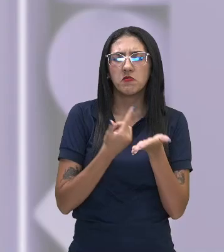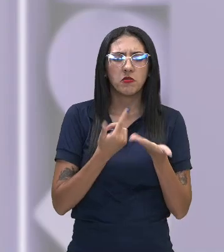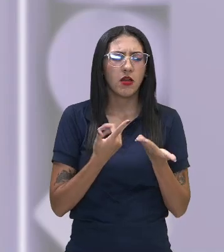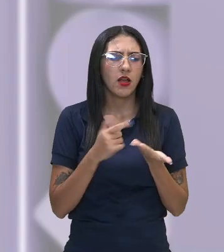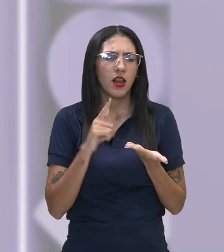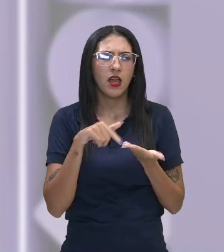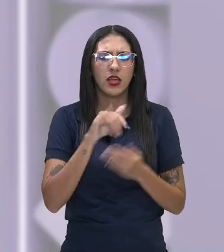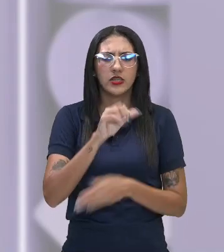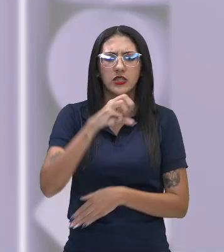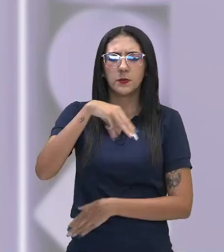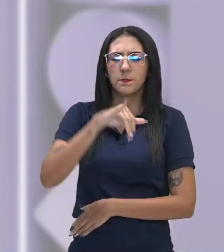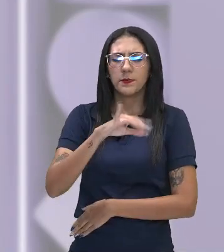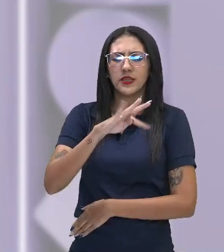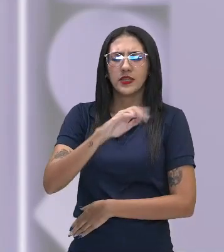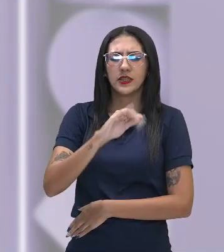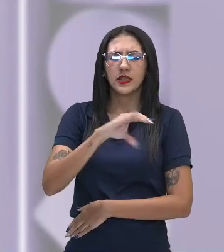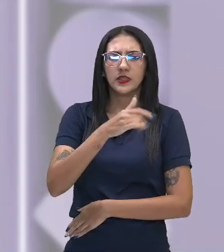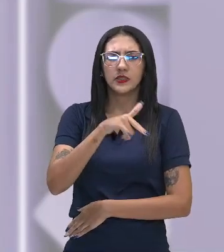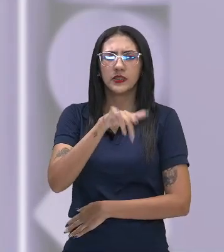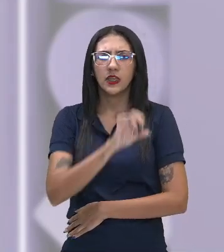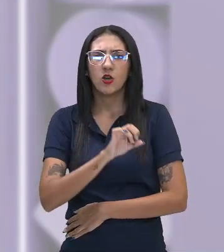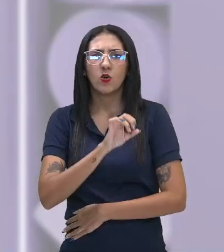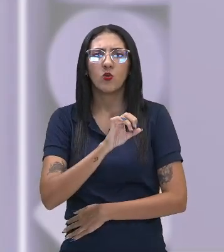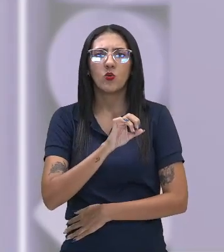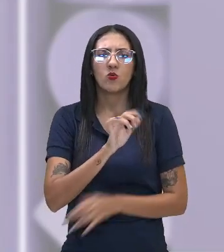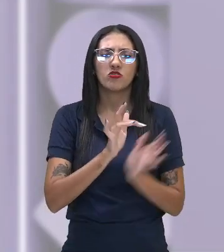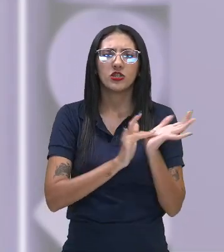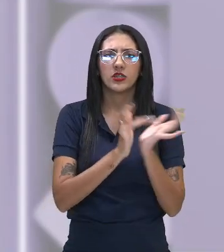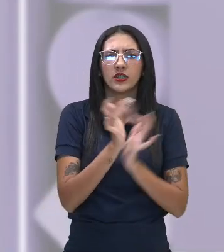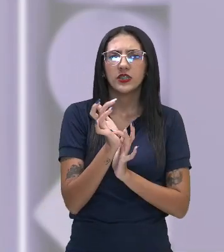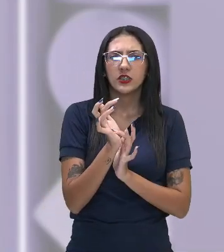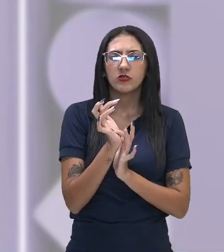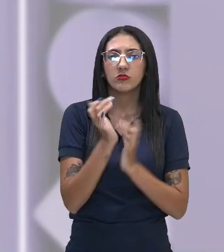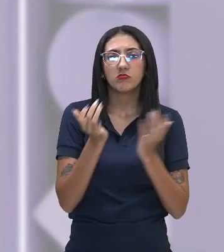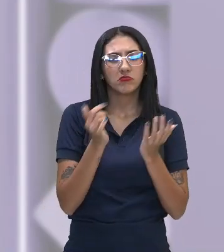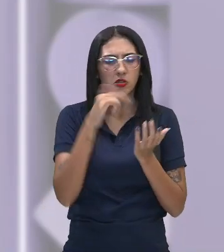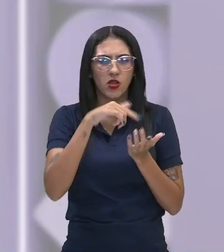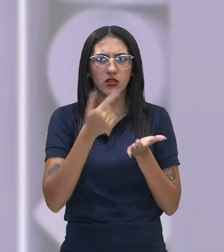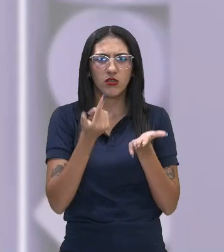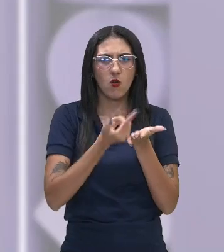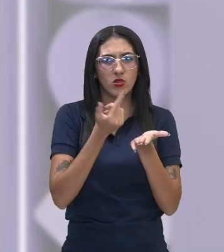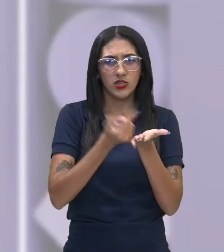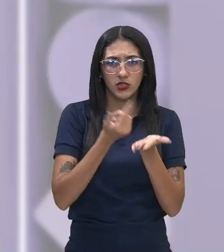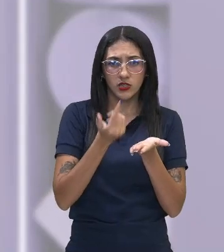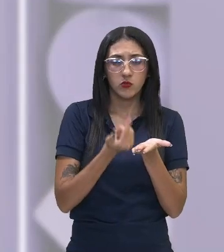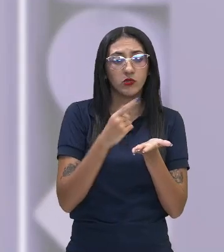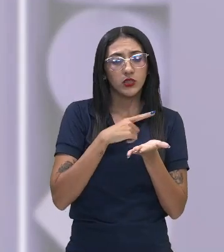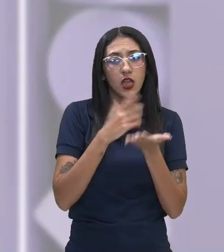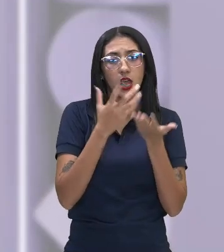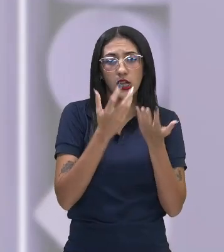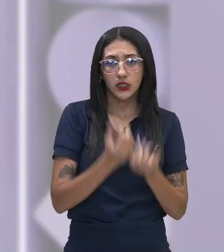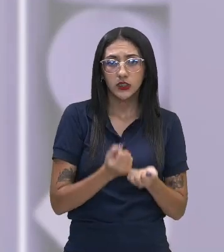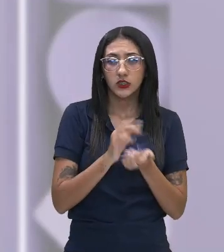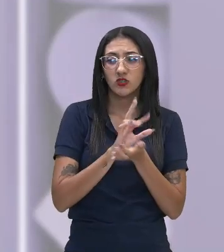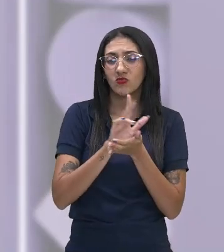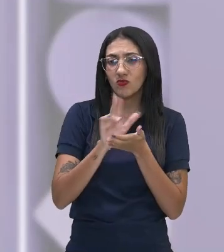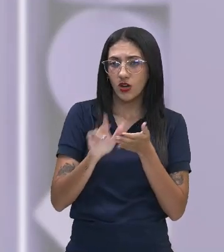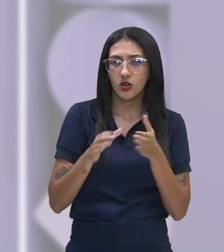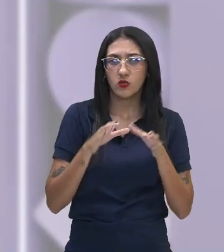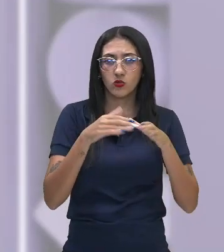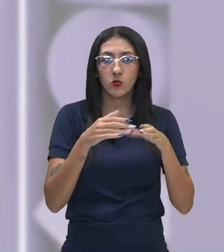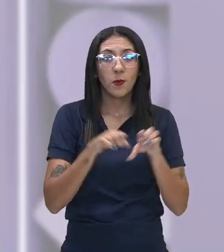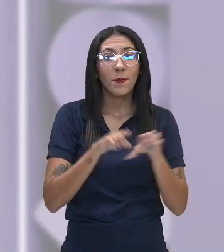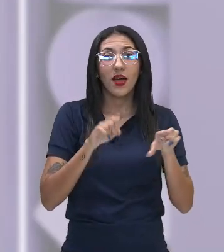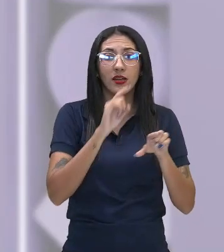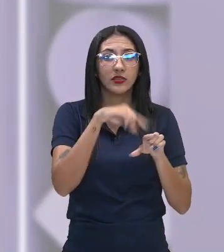que tem grande aceitação em vários grupos cristãos, mas não é